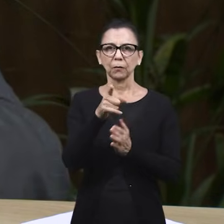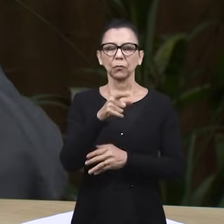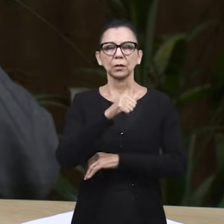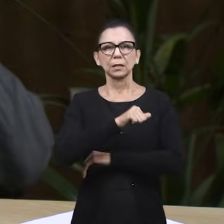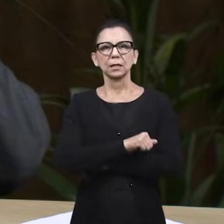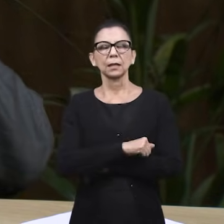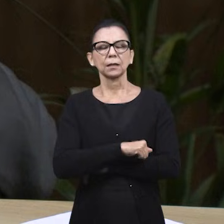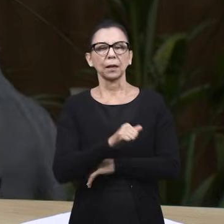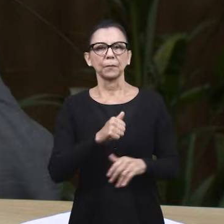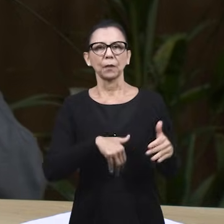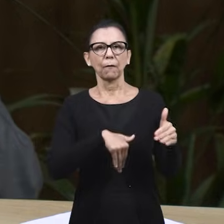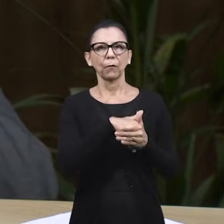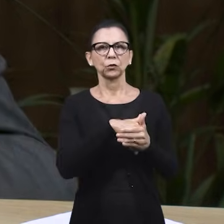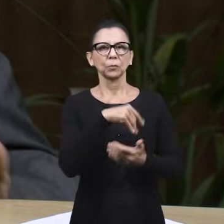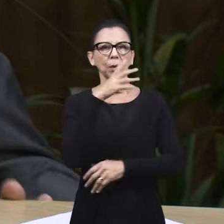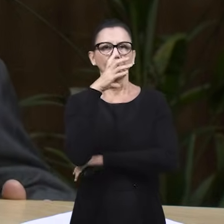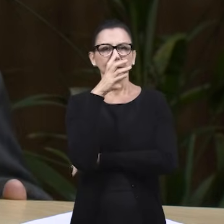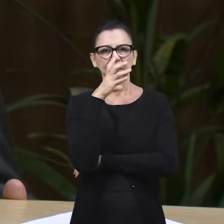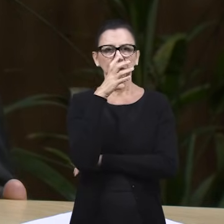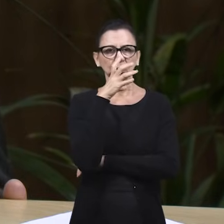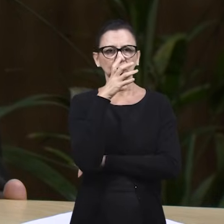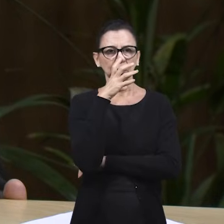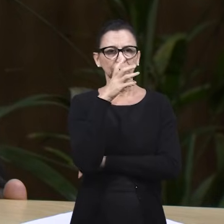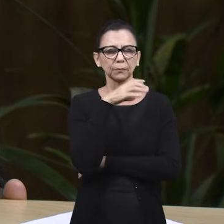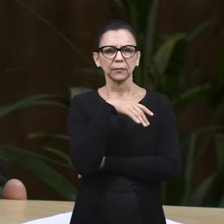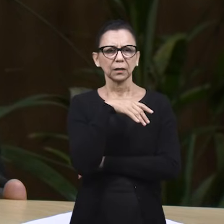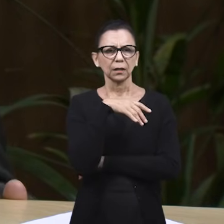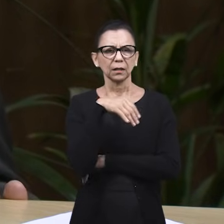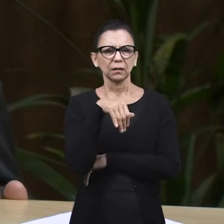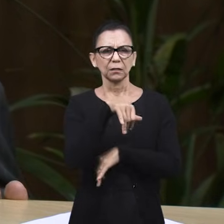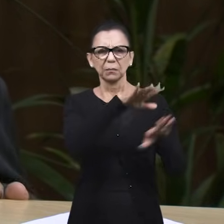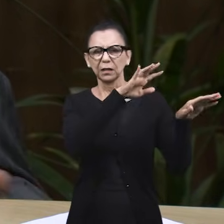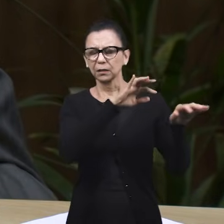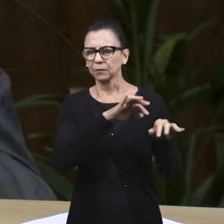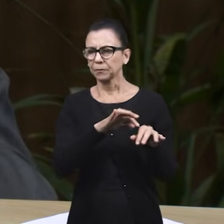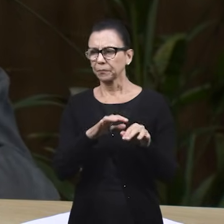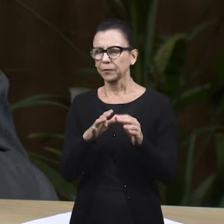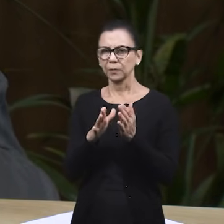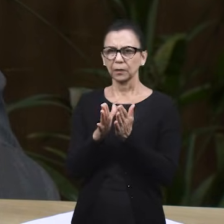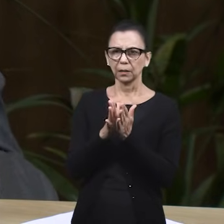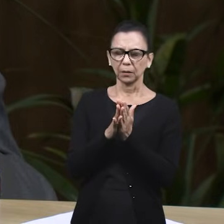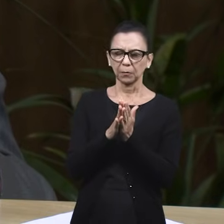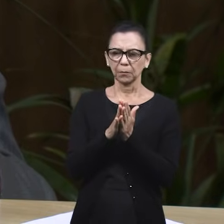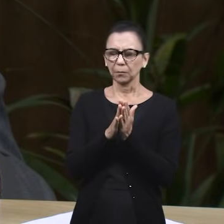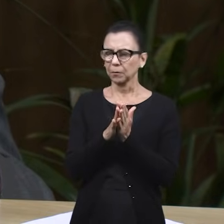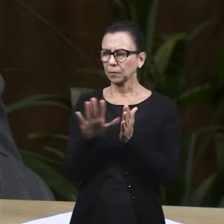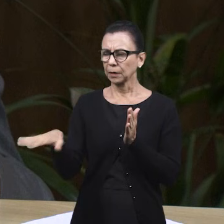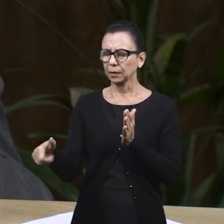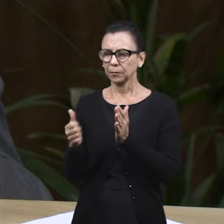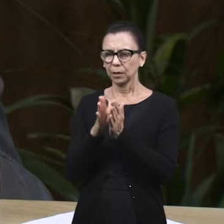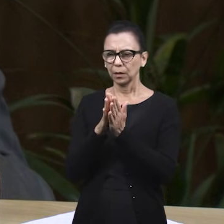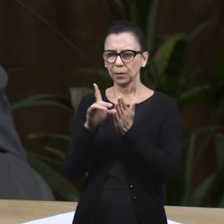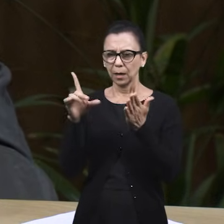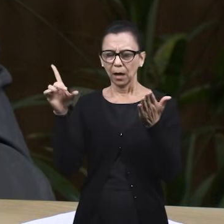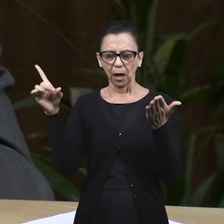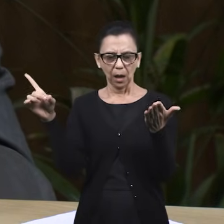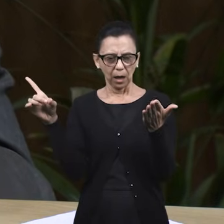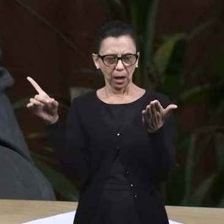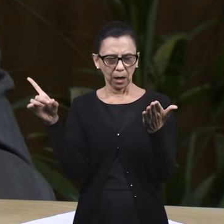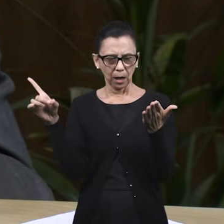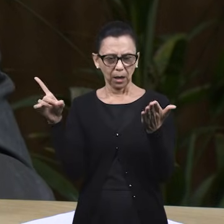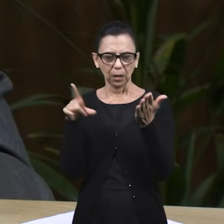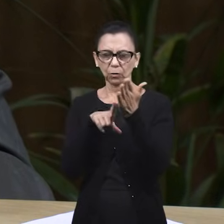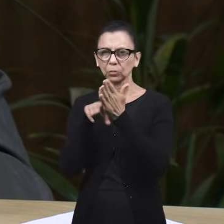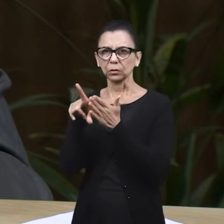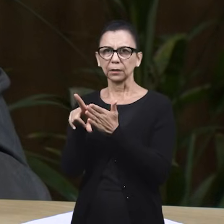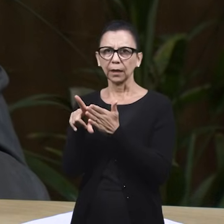está assistindo um futebol e vai abrir a palavra. Não é assim. Você precisa estar em comunhão com Deus. E outra coisa, nós vamos